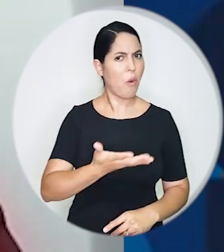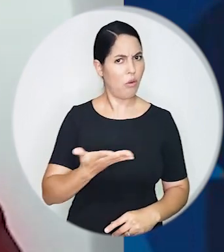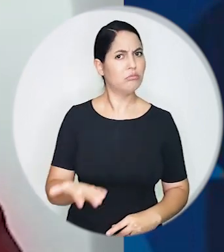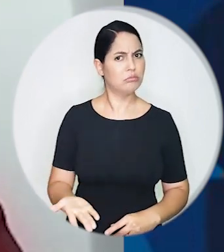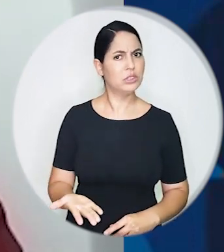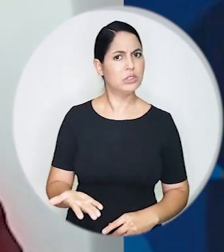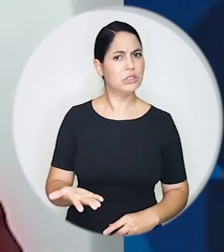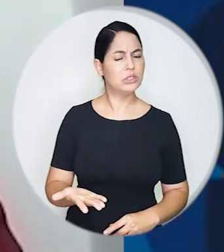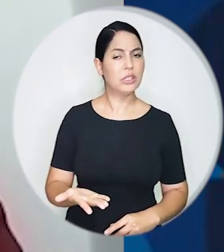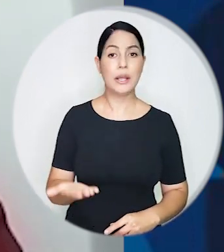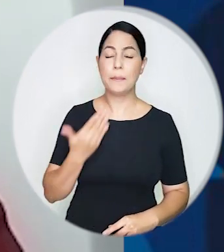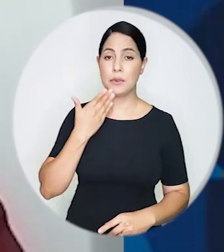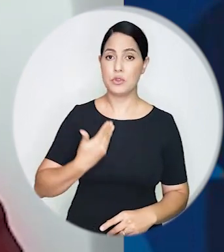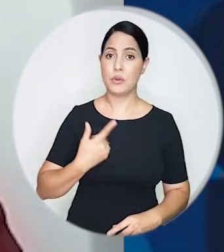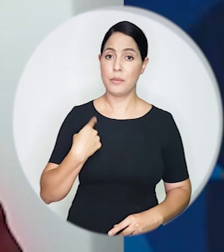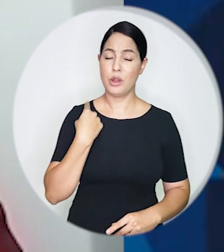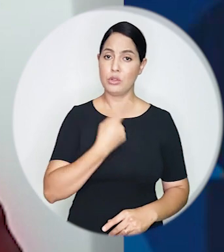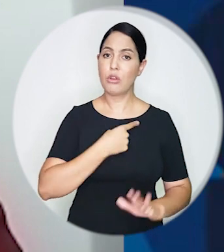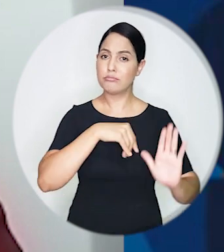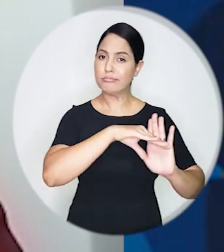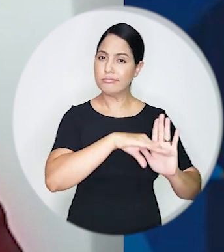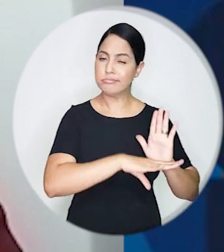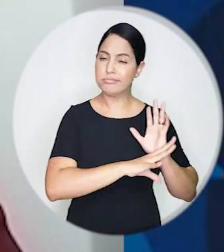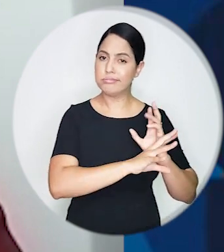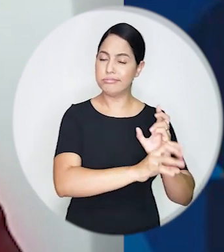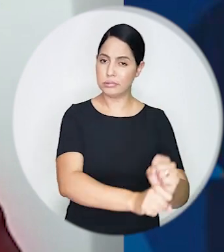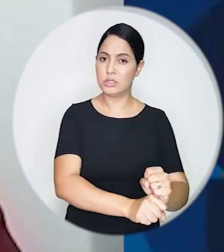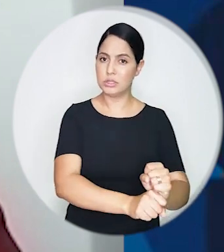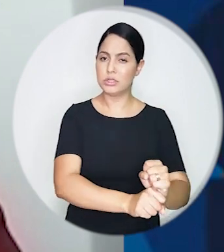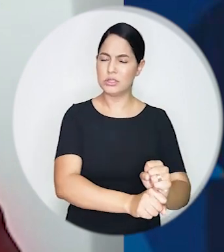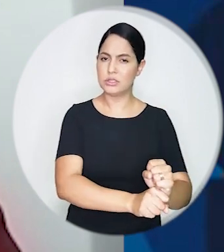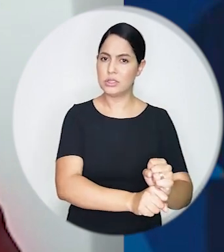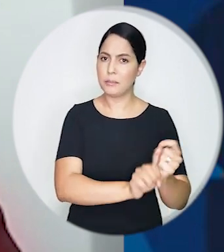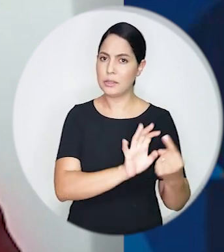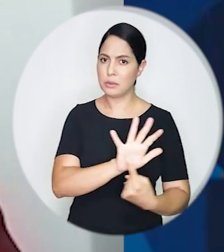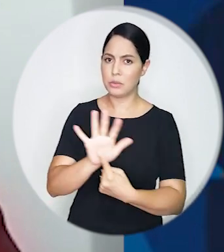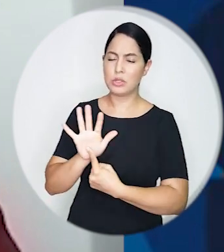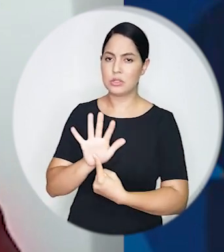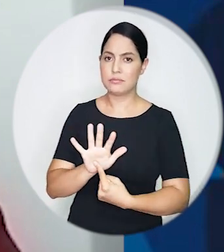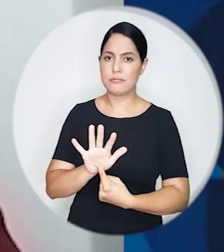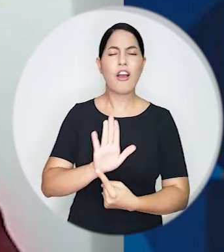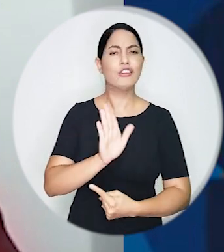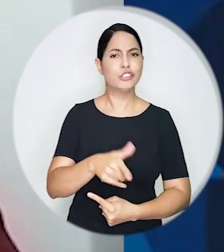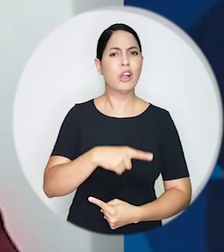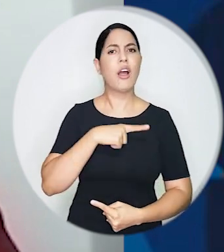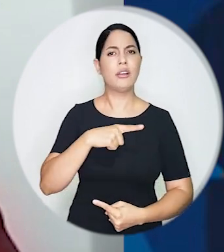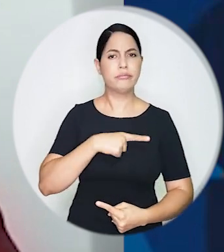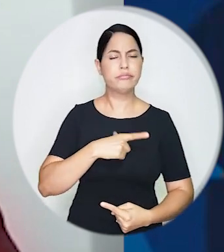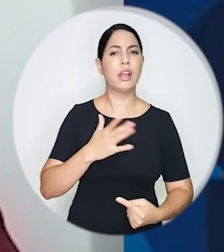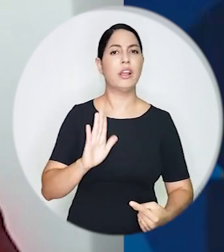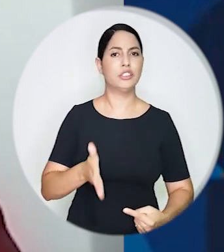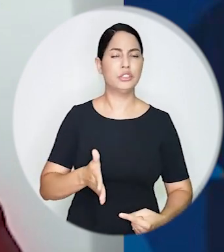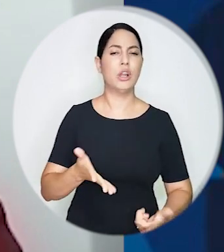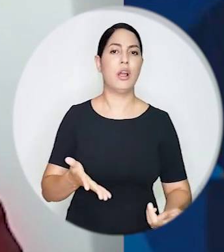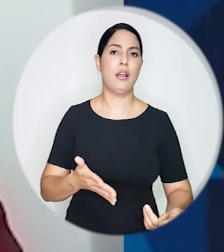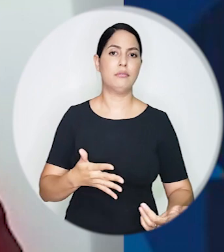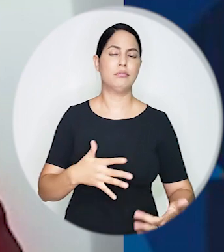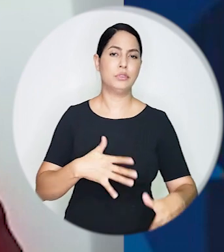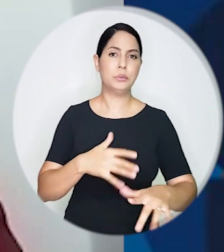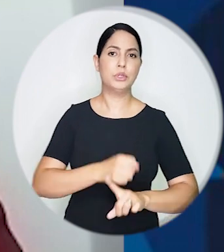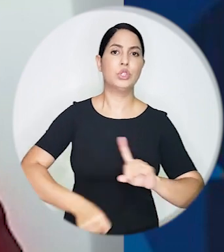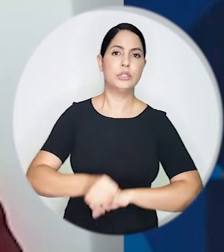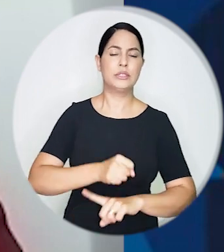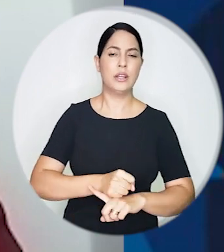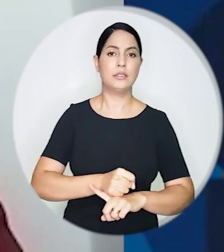para que a gente fizesse um levantamento. Esse levantamento ele já existe por parte dos movimentos sociais e